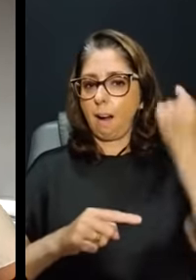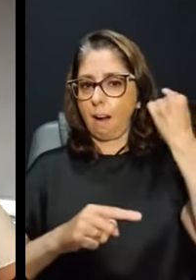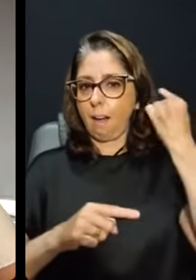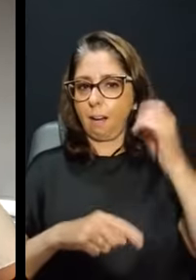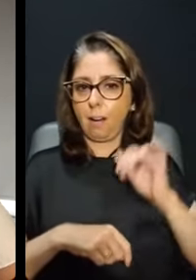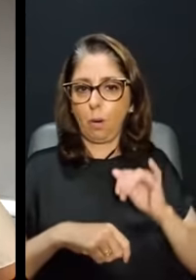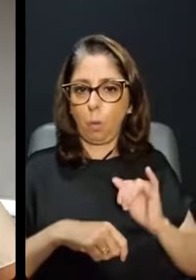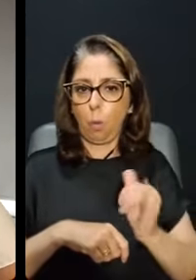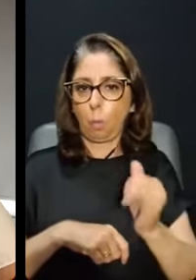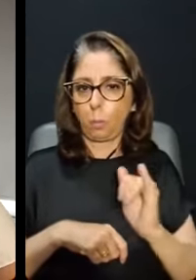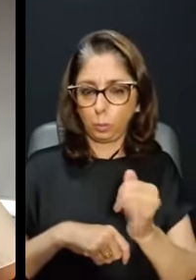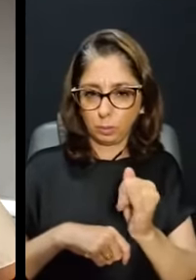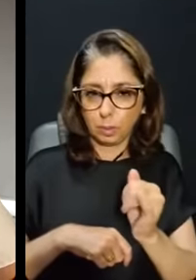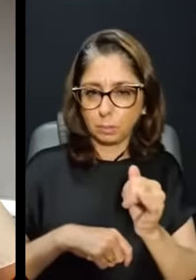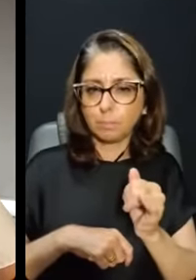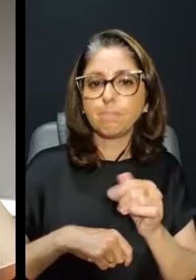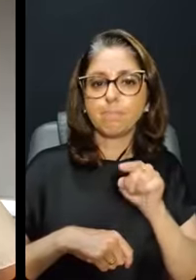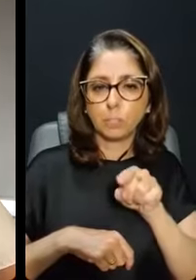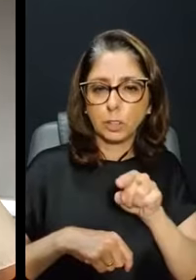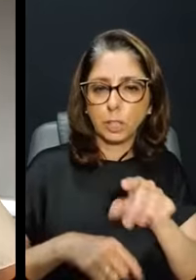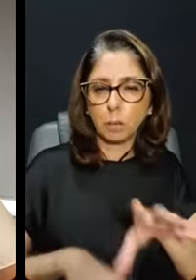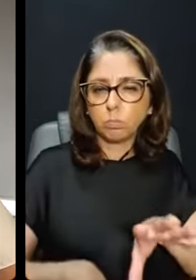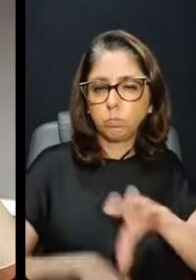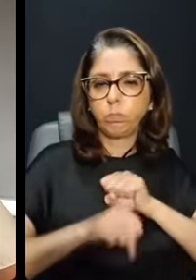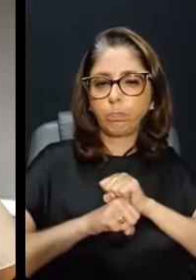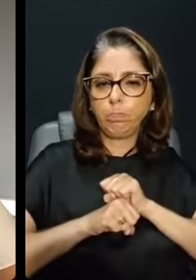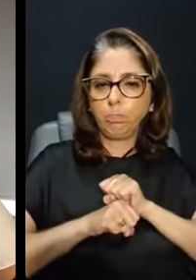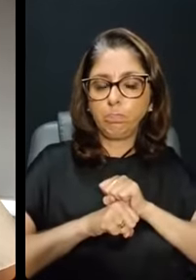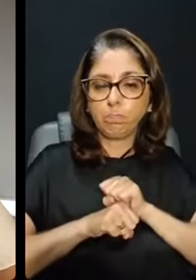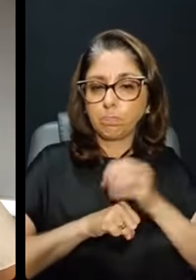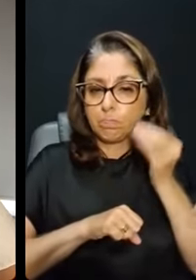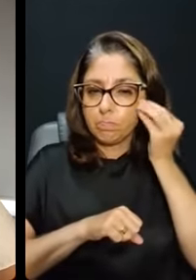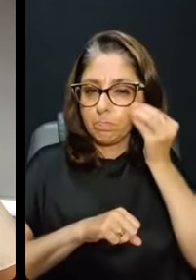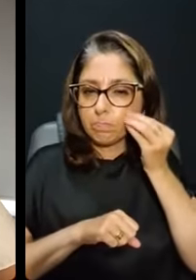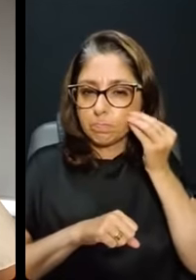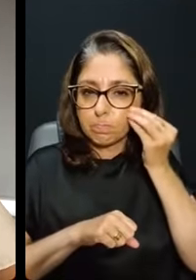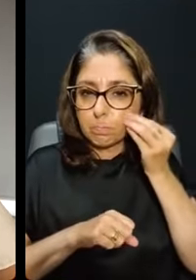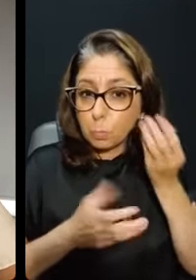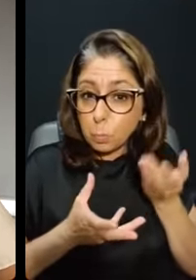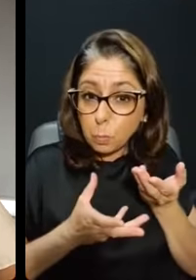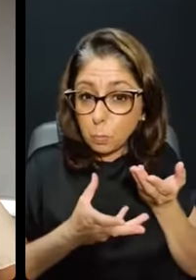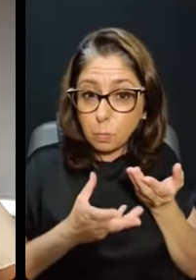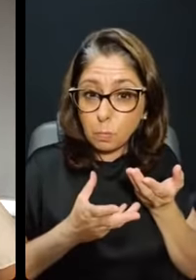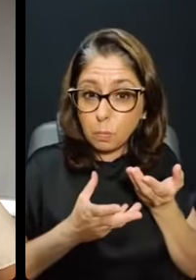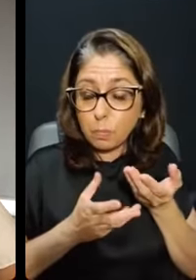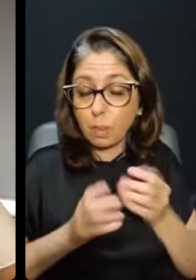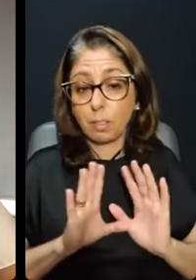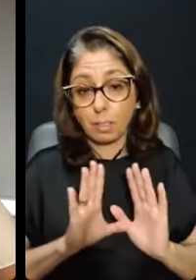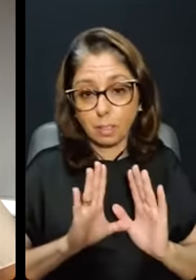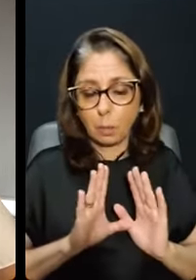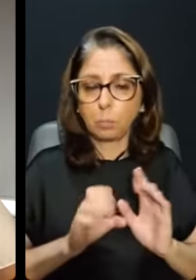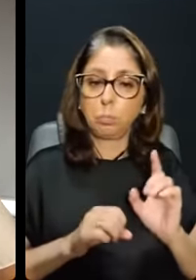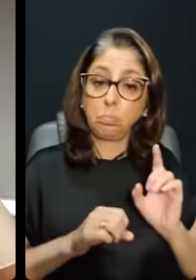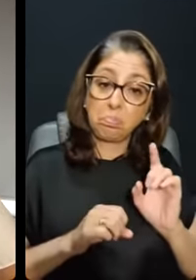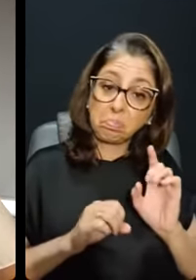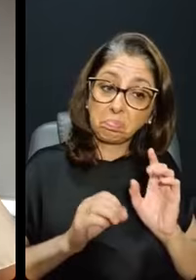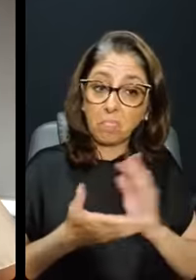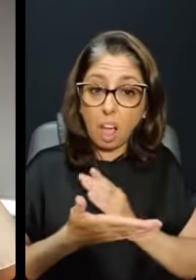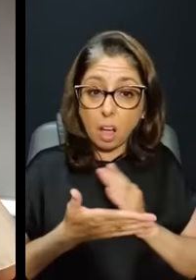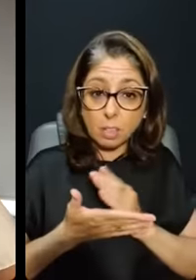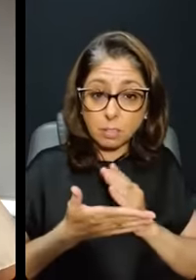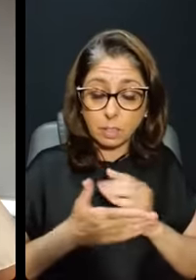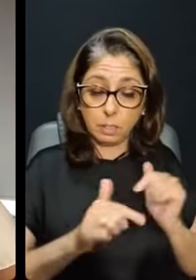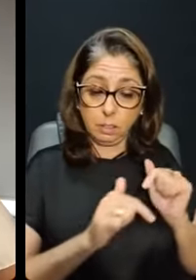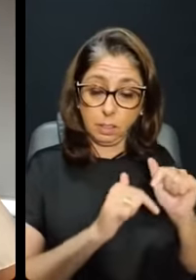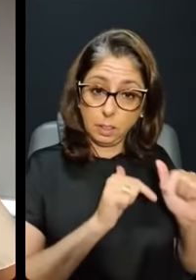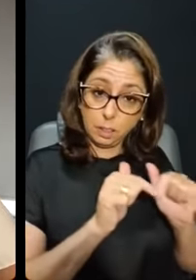aceleração de experiências gigantesca. Você falou que começou ali no pingadinho, fazendo paralelamente ao trabalho que